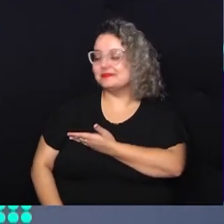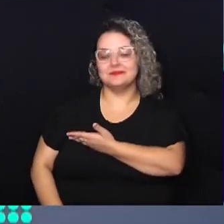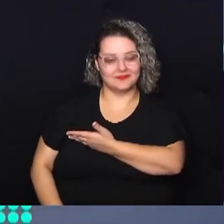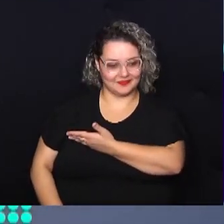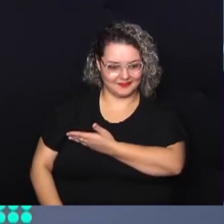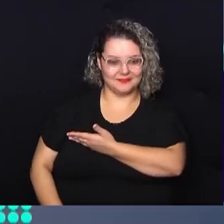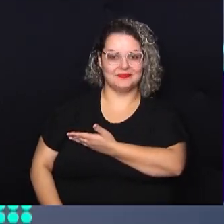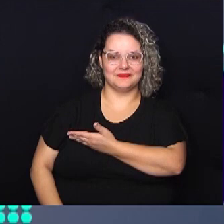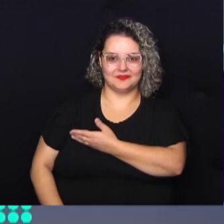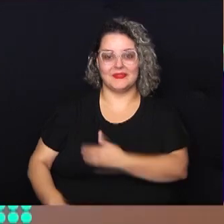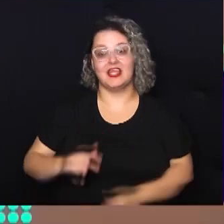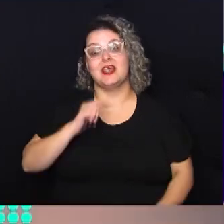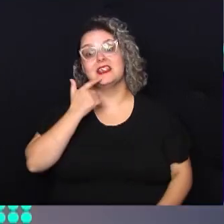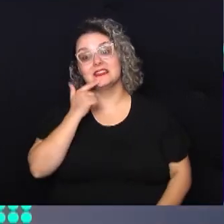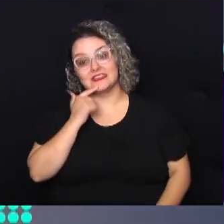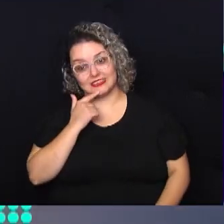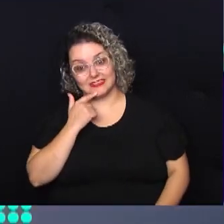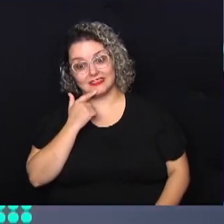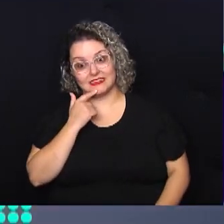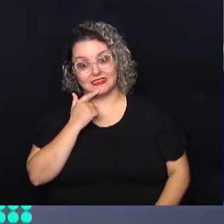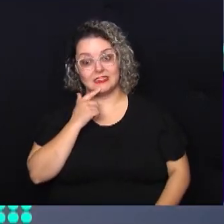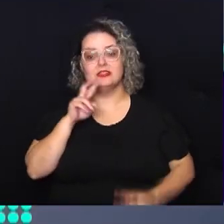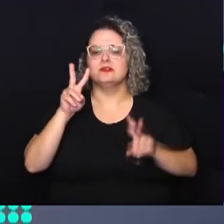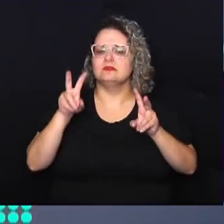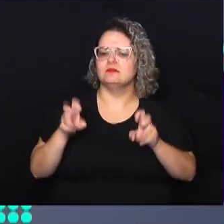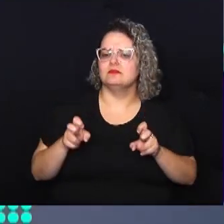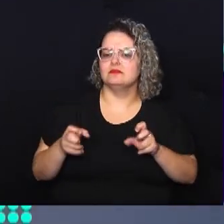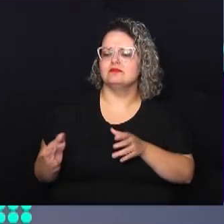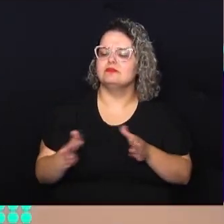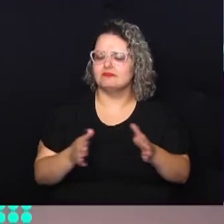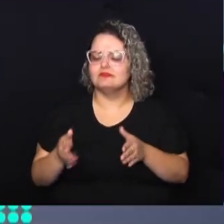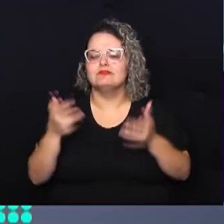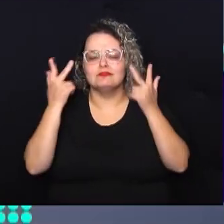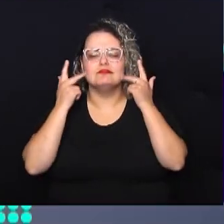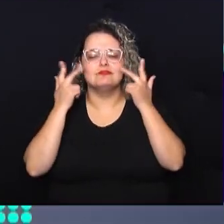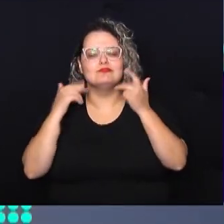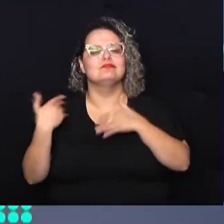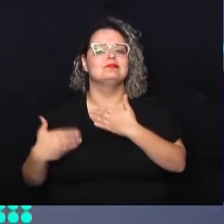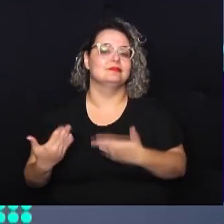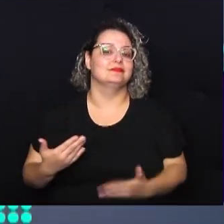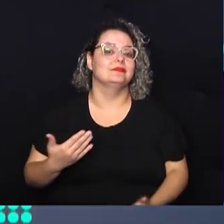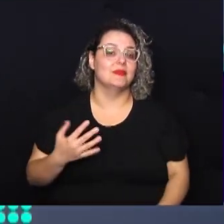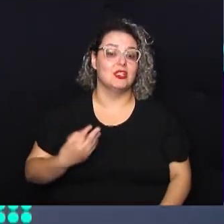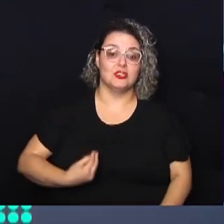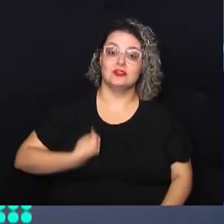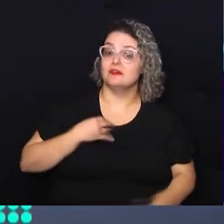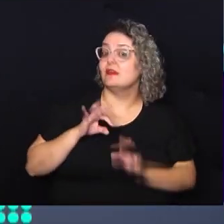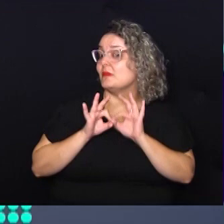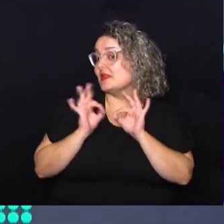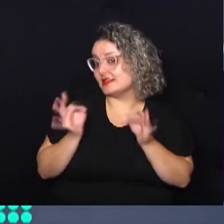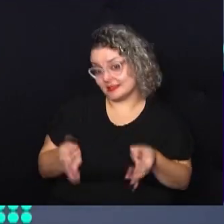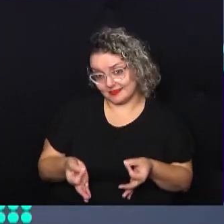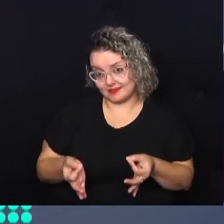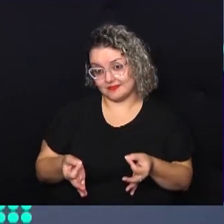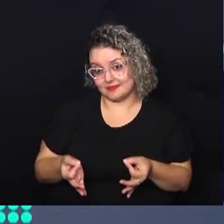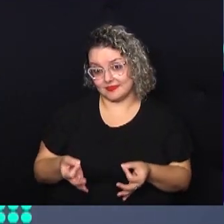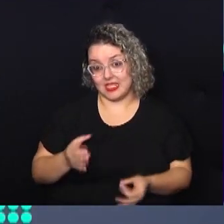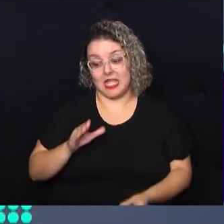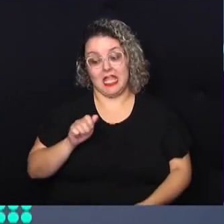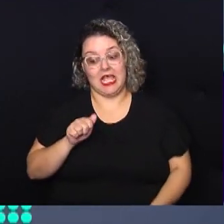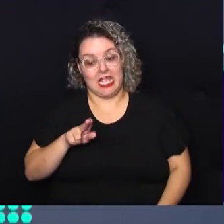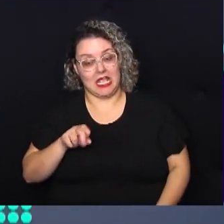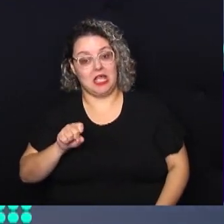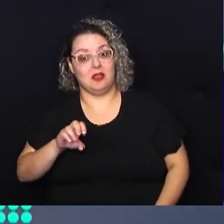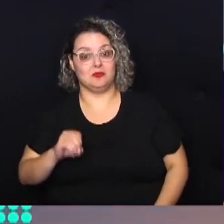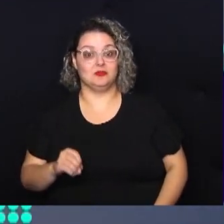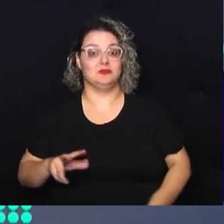Sua comédia stand-up aborda situações comuns e hilárias da vida de um homem simples. Causos do seu